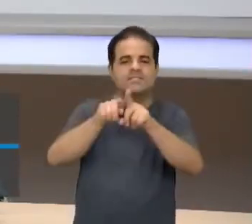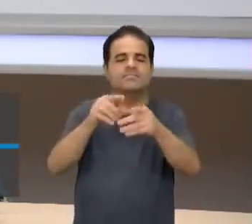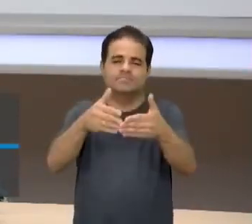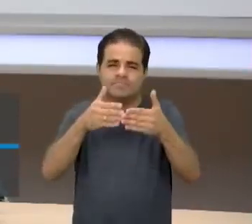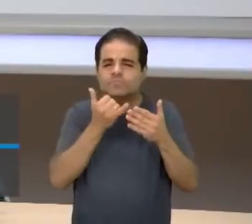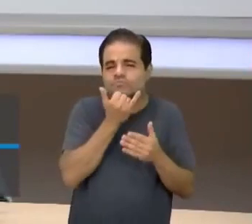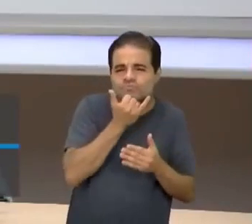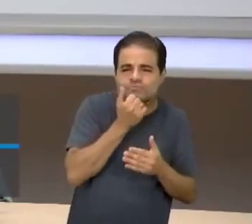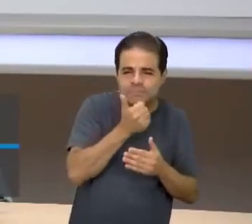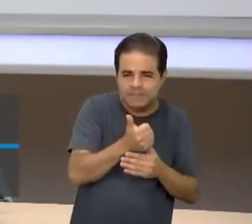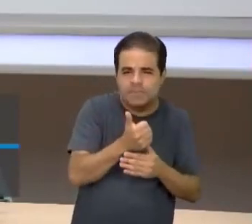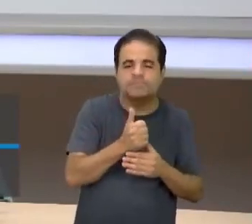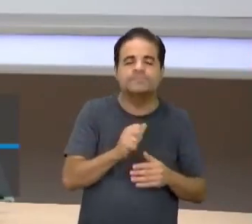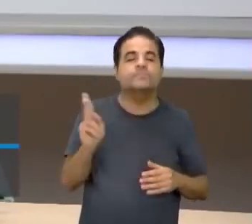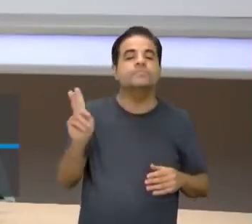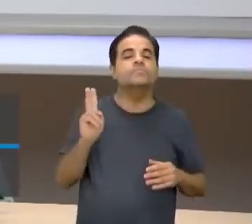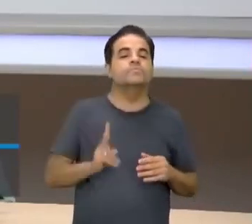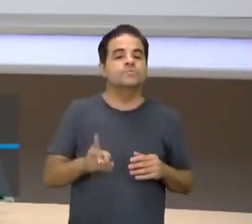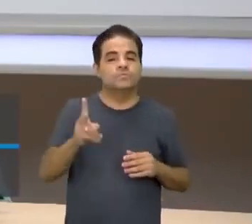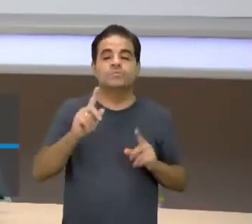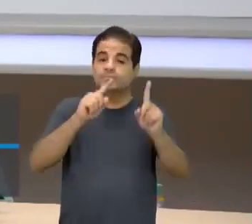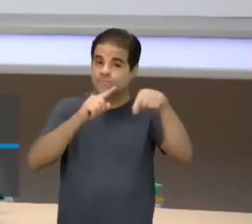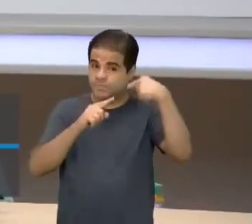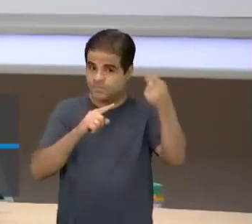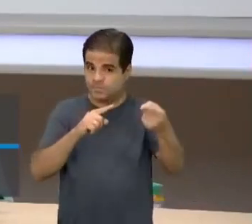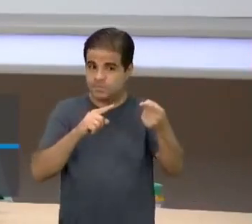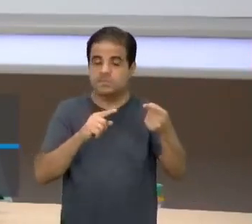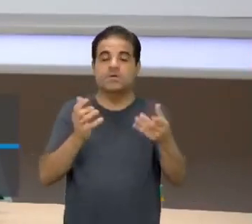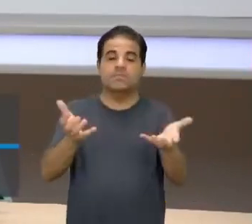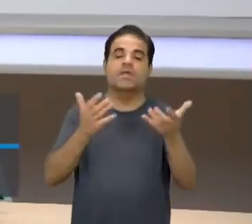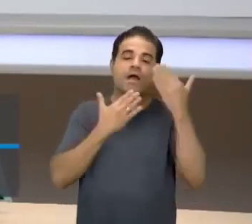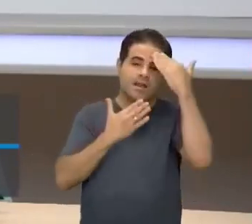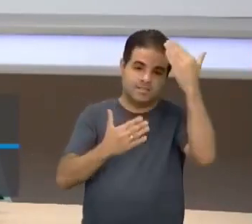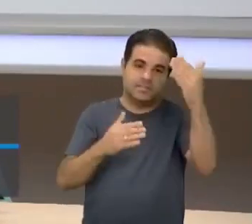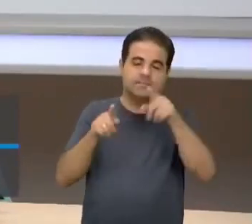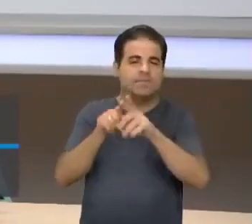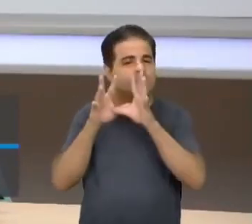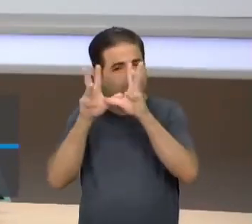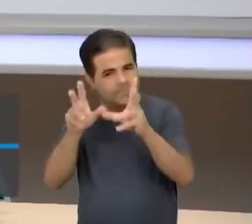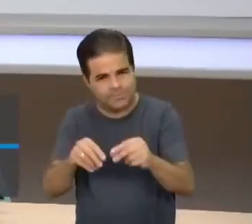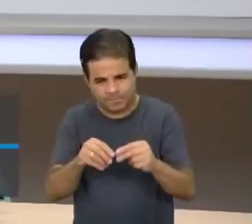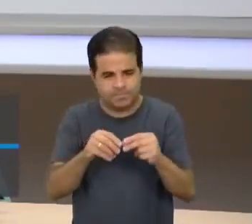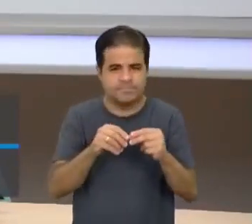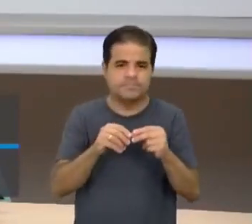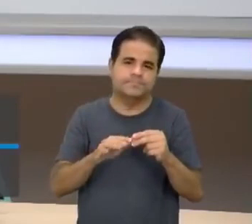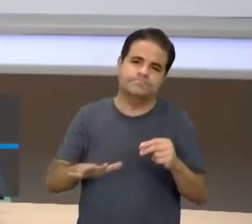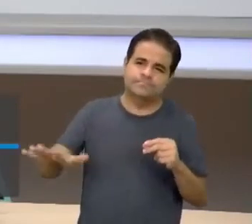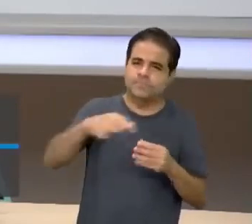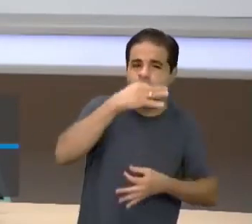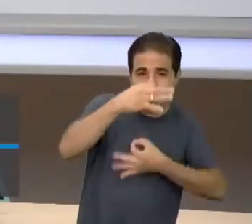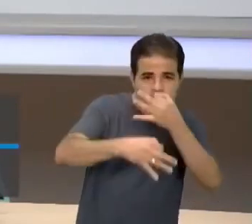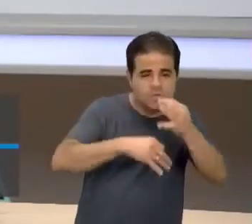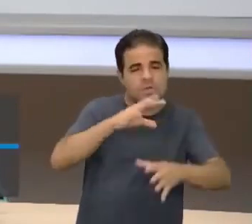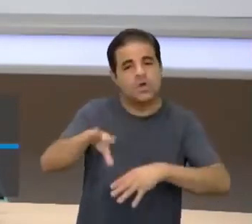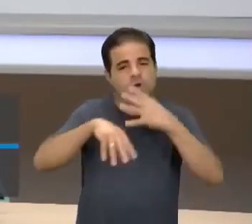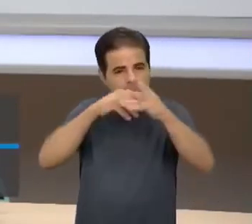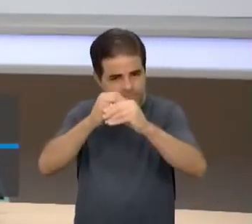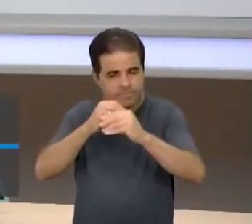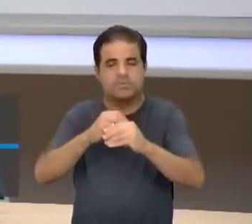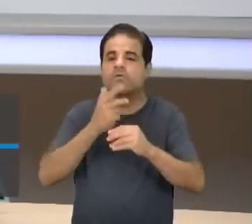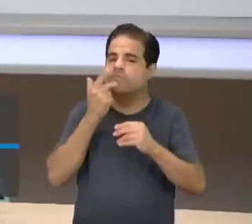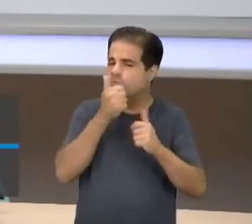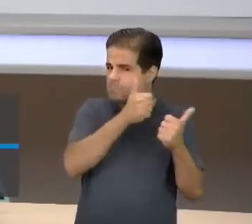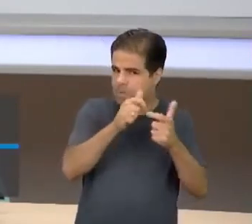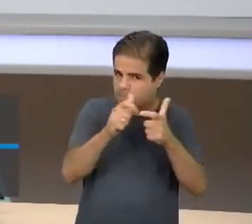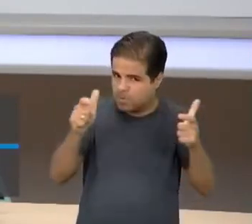pedir essa desculpa. E depois, queria agradecer também todas essas contribuições, a maioria do pessoal está falando